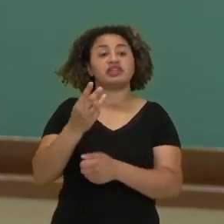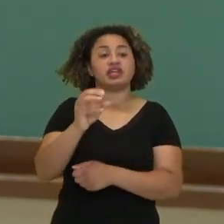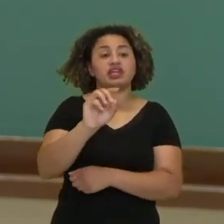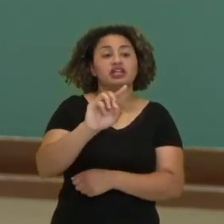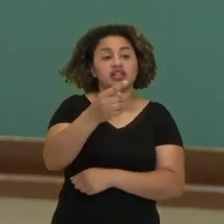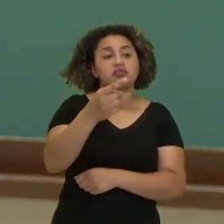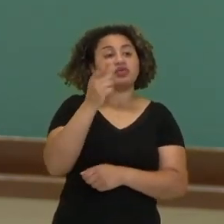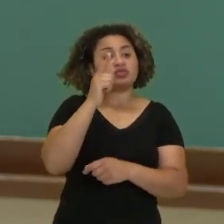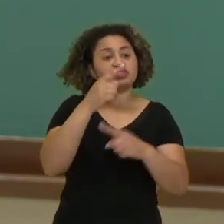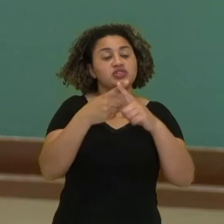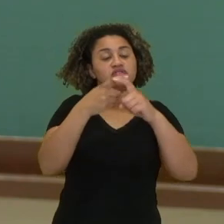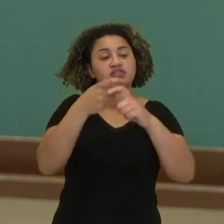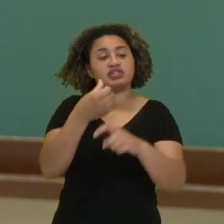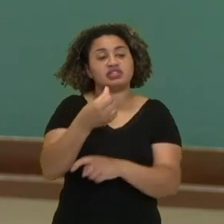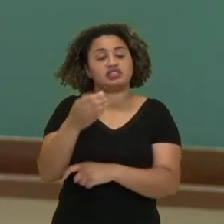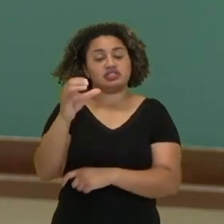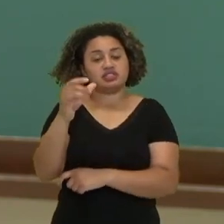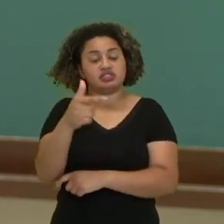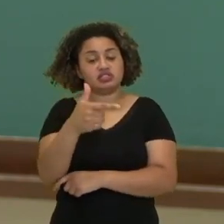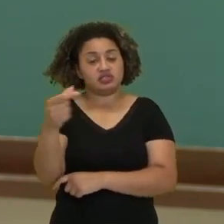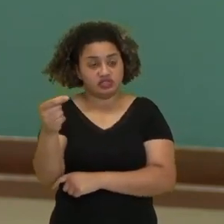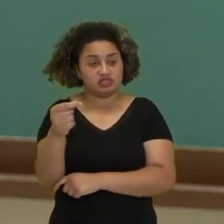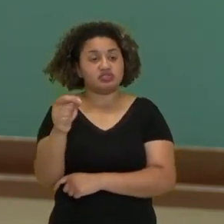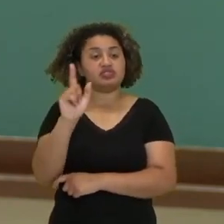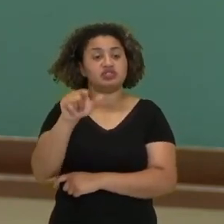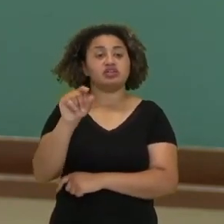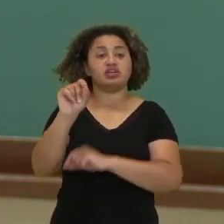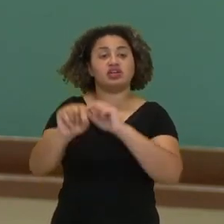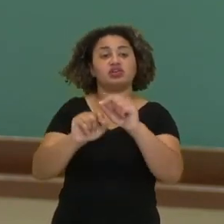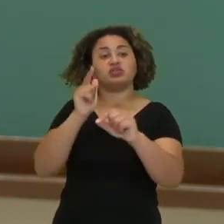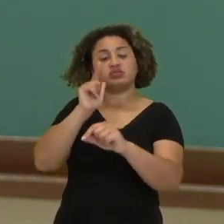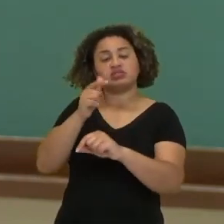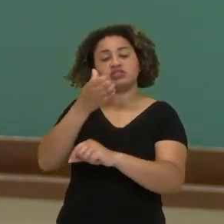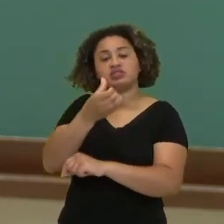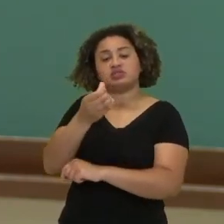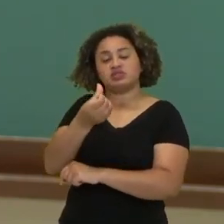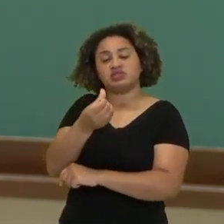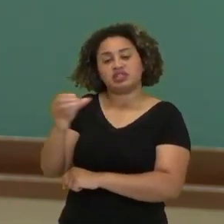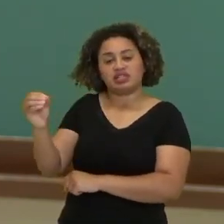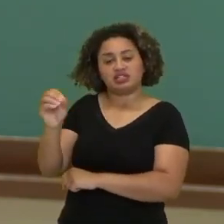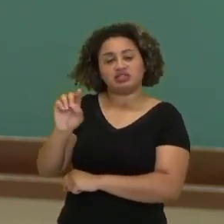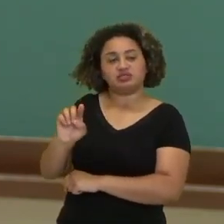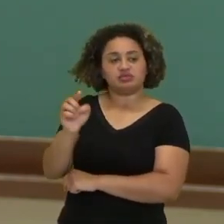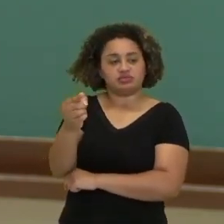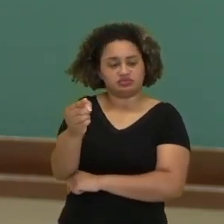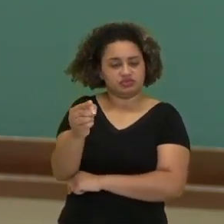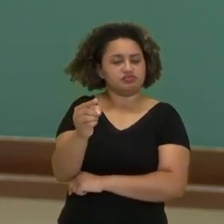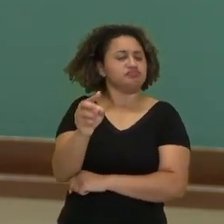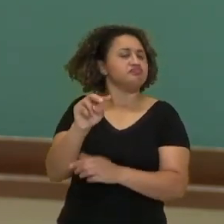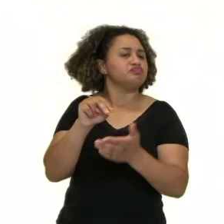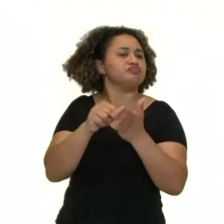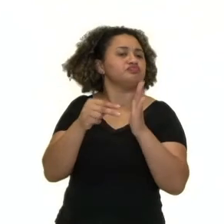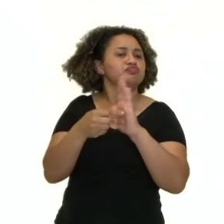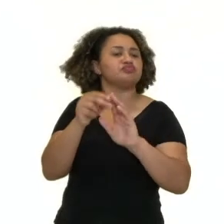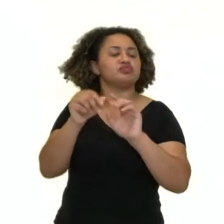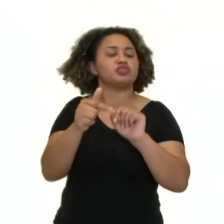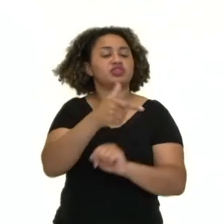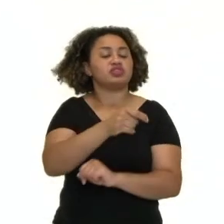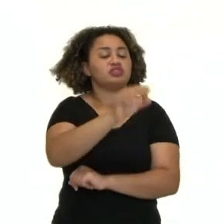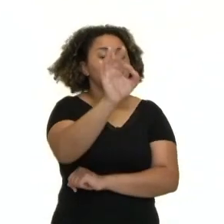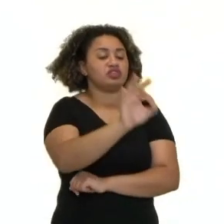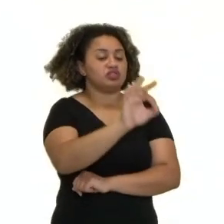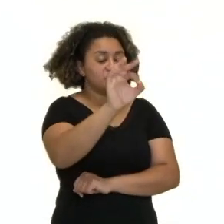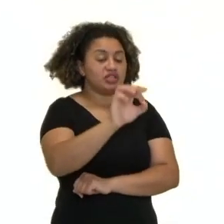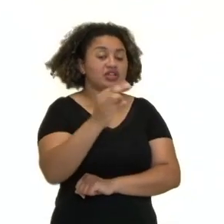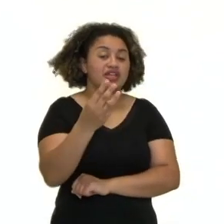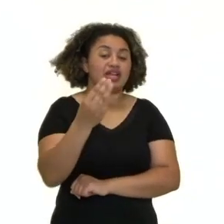nós multiplicamos por 20, que vai dar os 600.000. Então, significa que 20% de